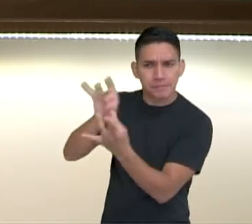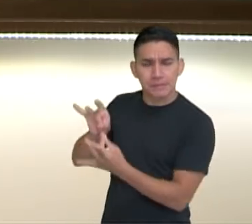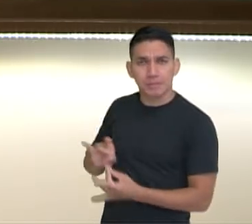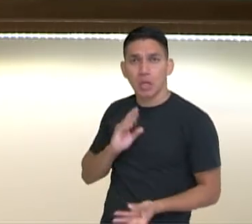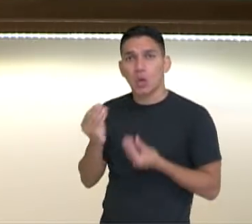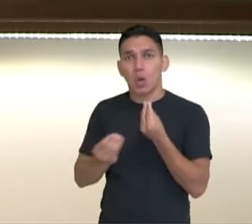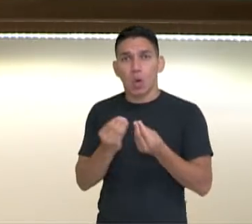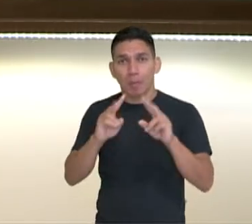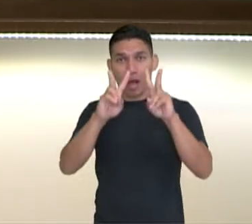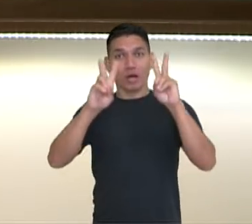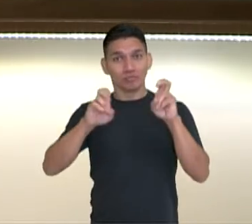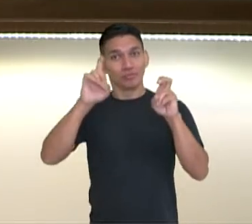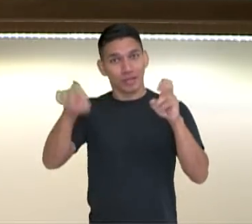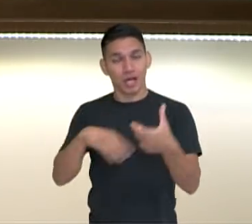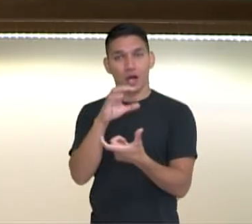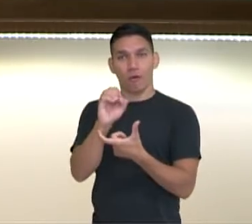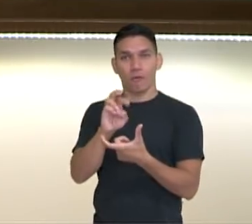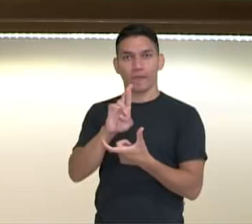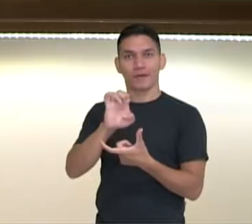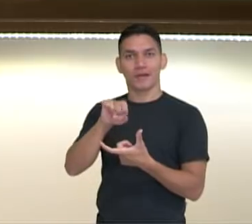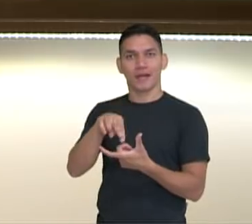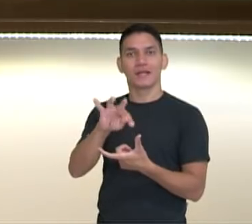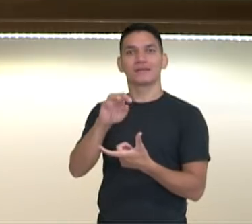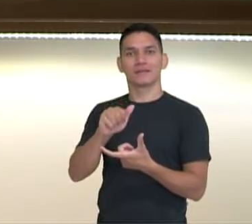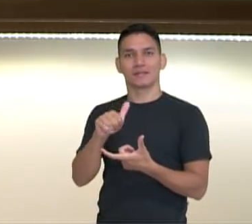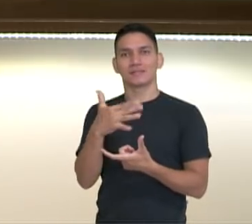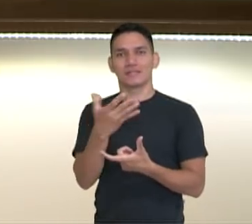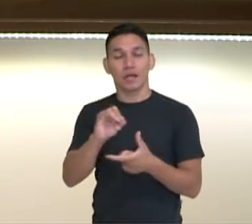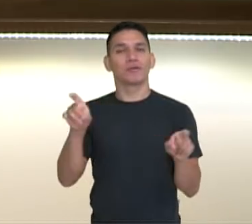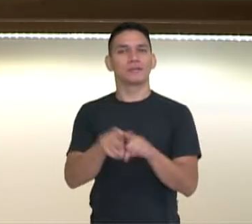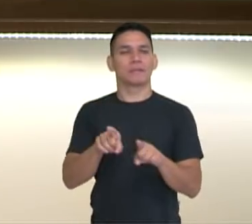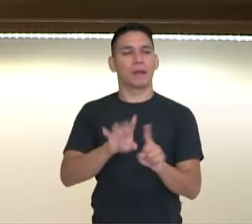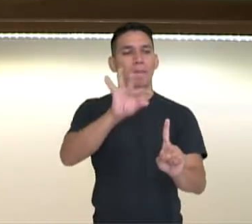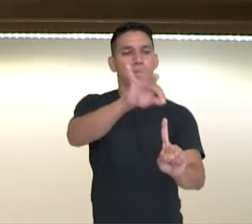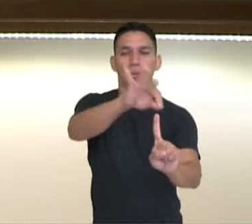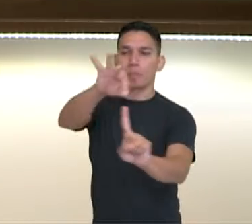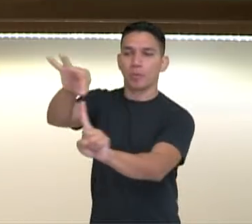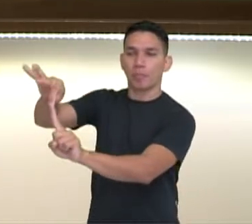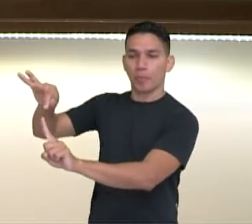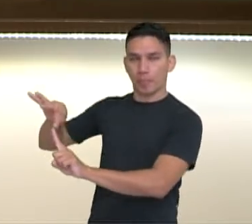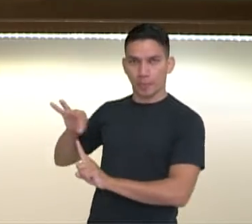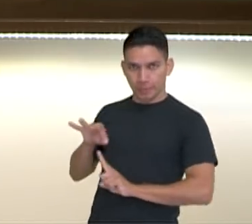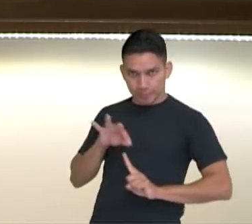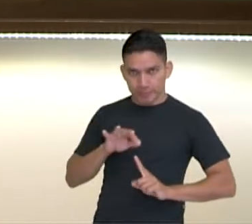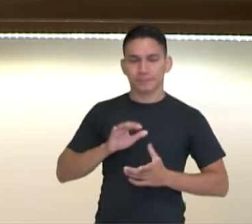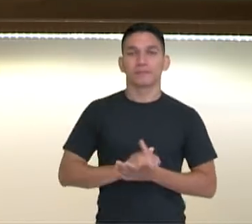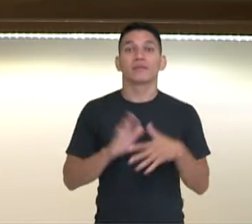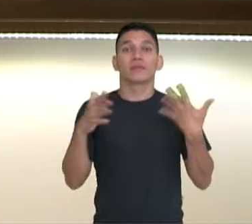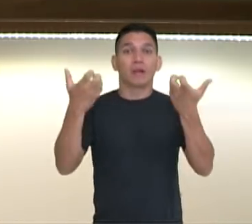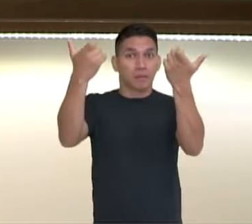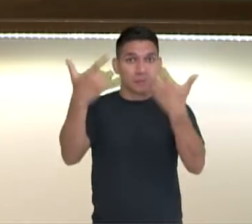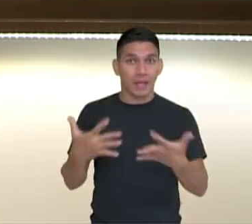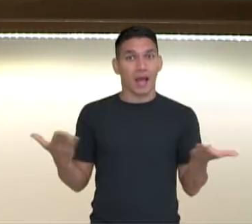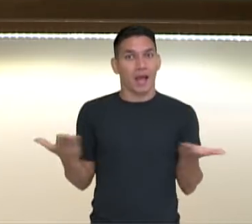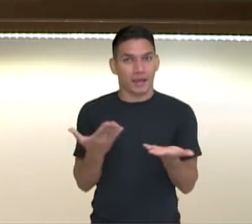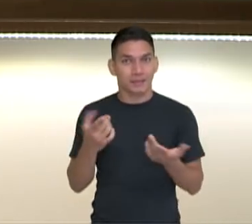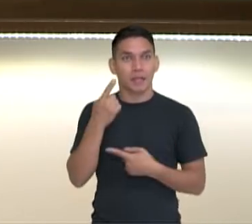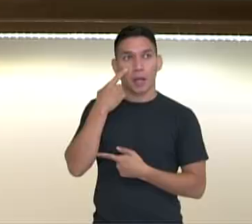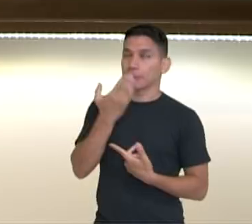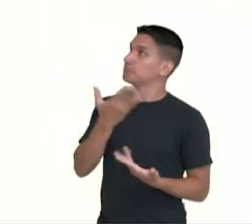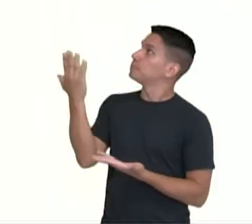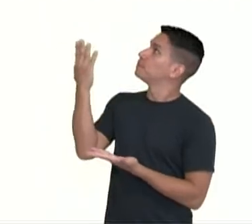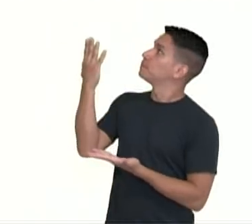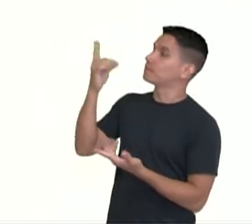fala de orientação, quando a gente fala depois de localização. Então, pensando nesse sentido, o objetivo da nossa aula de